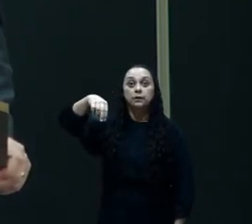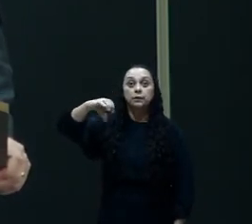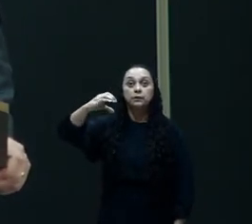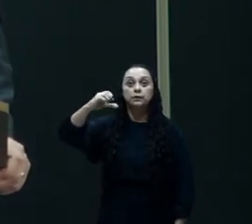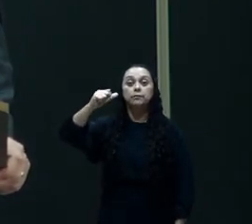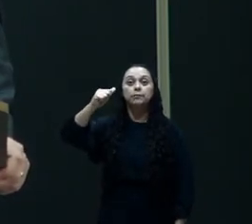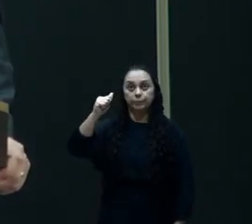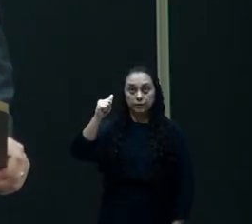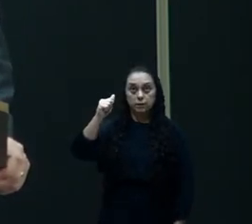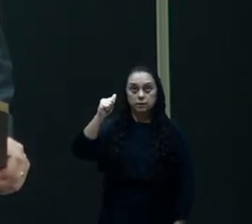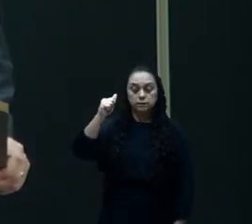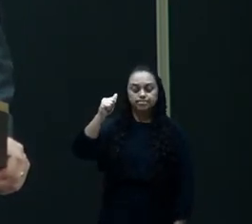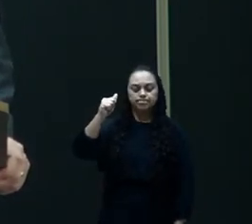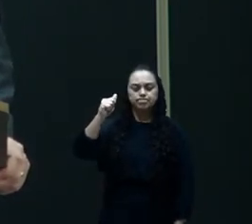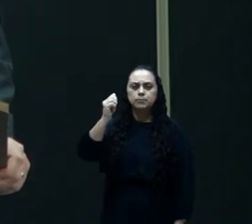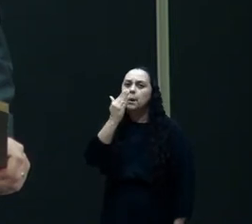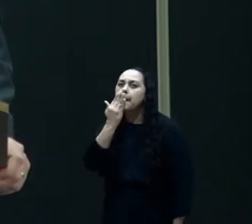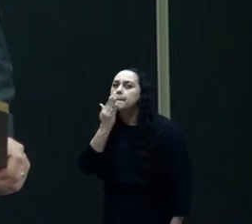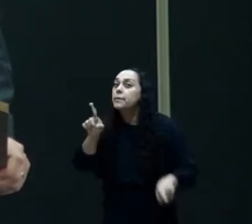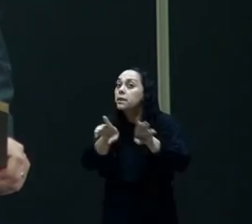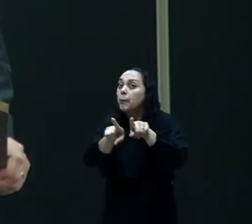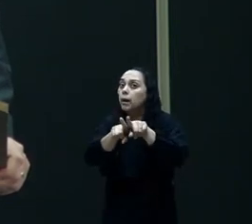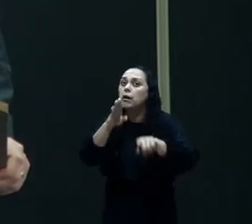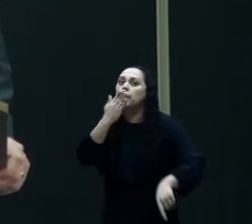promessa cumprimento de promessa